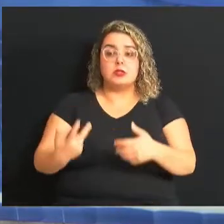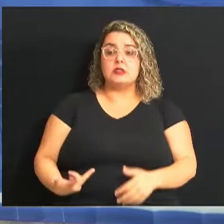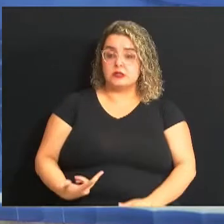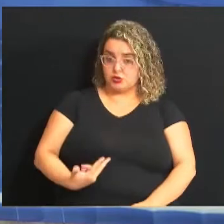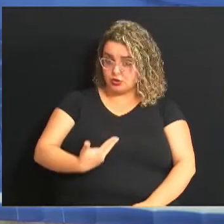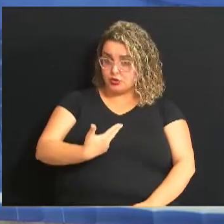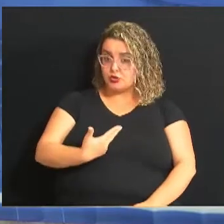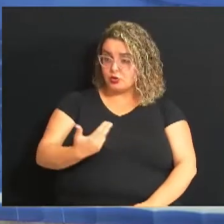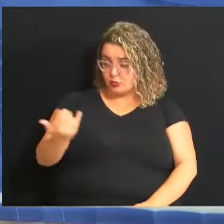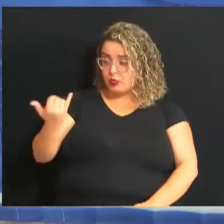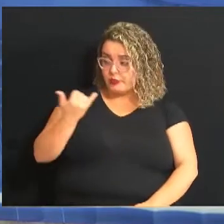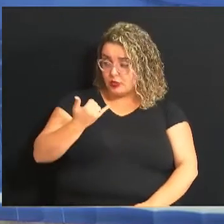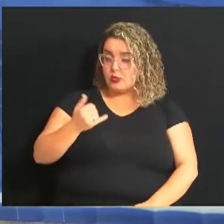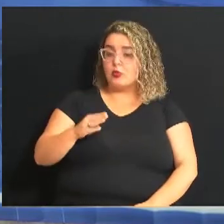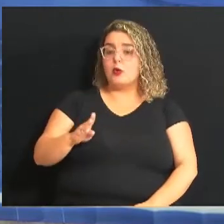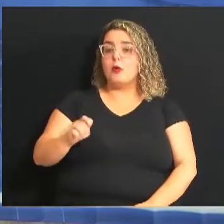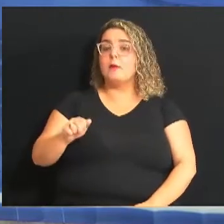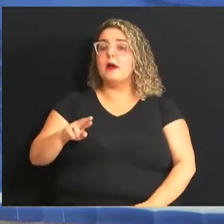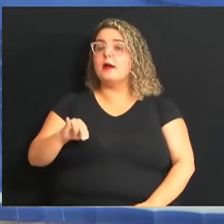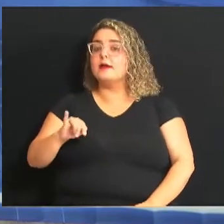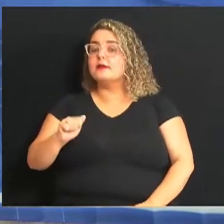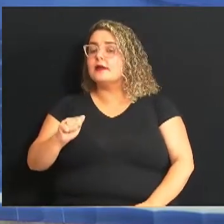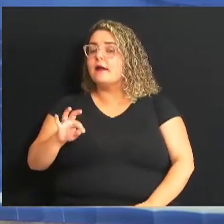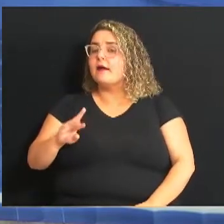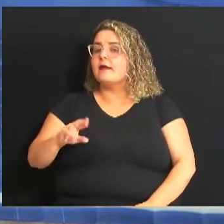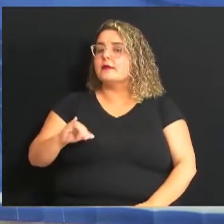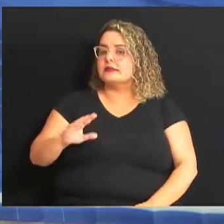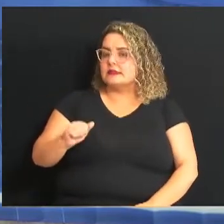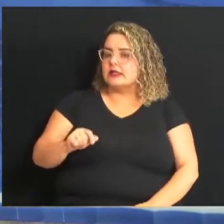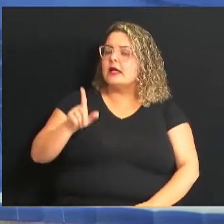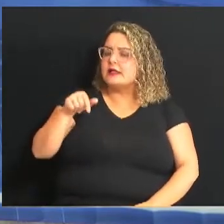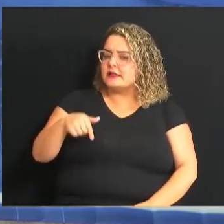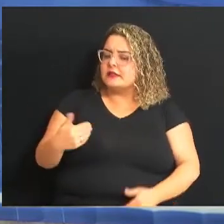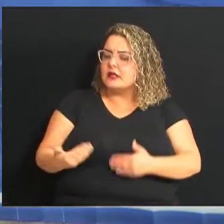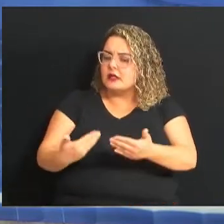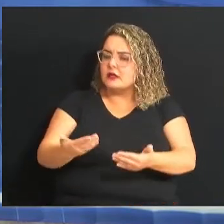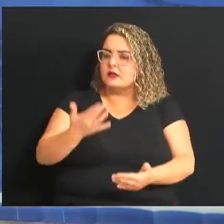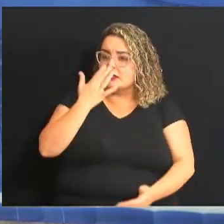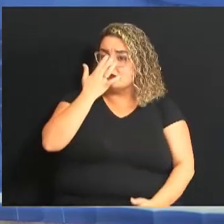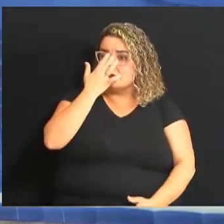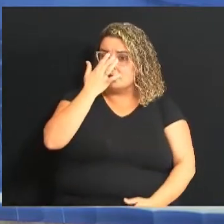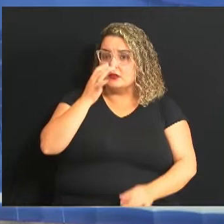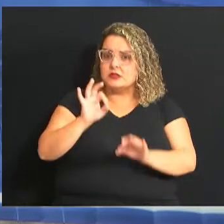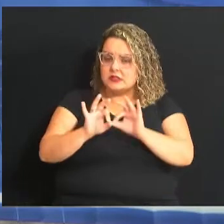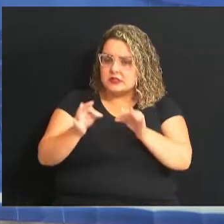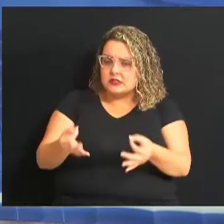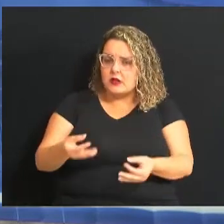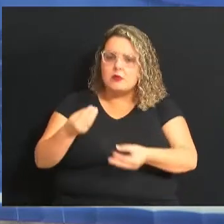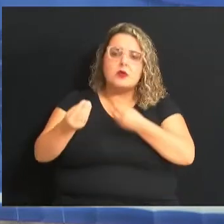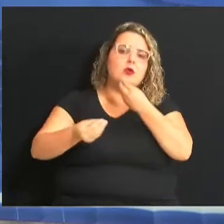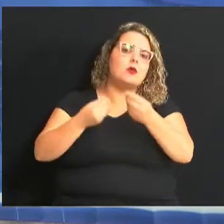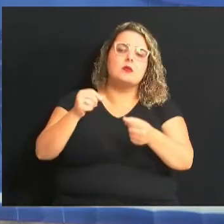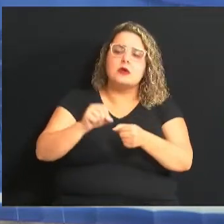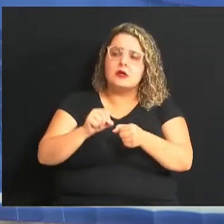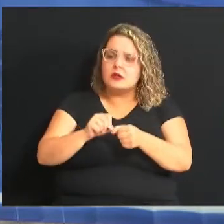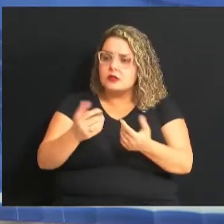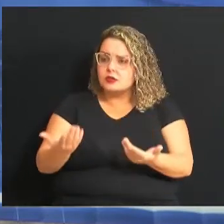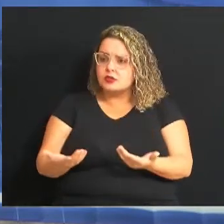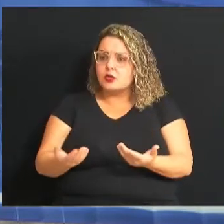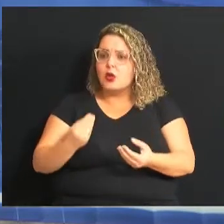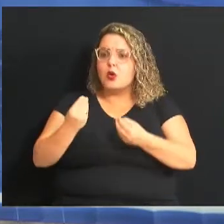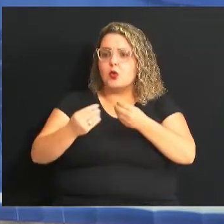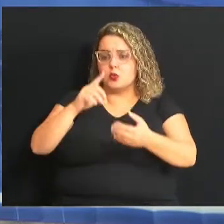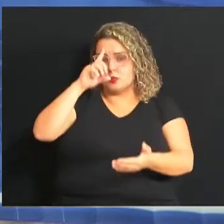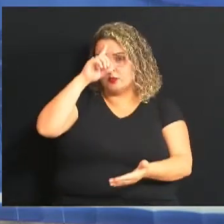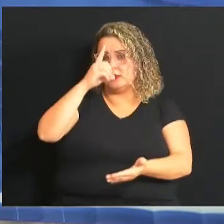senhor disse, como a bariátrica, né? E esse é um procedimento simples? Como que é feito? Como que é decidido aí a